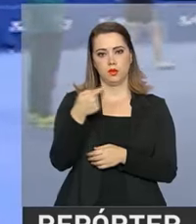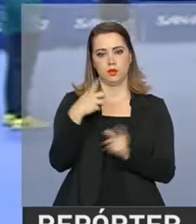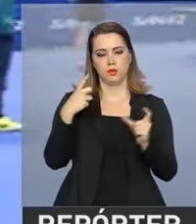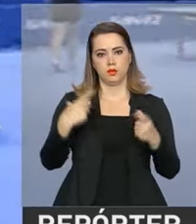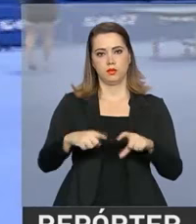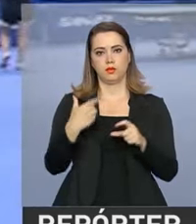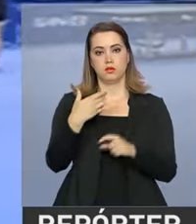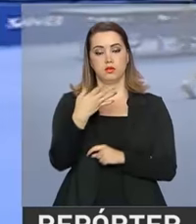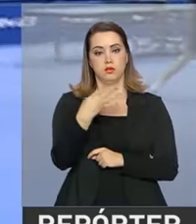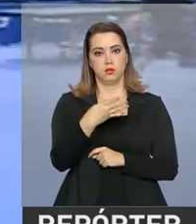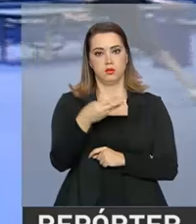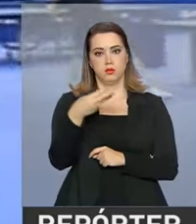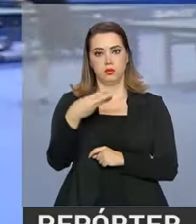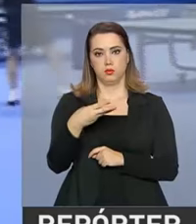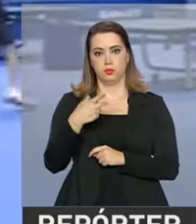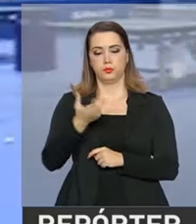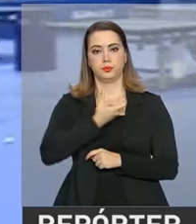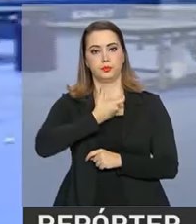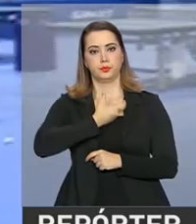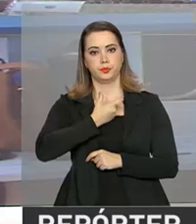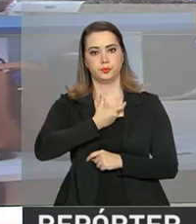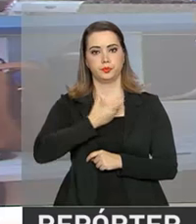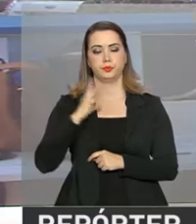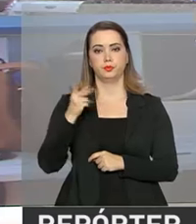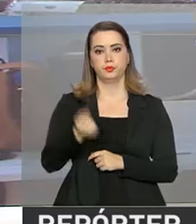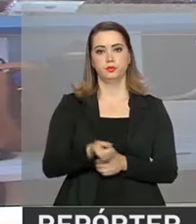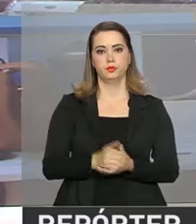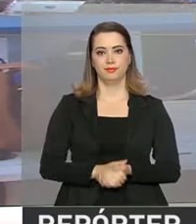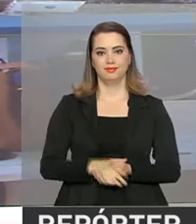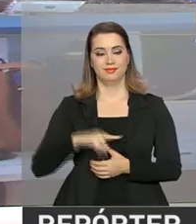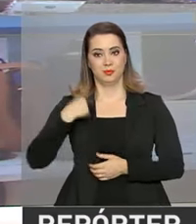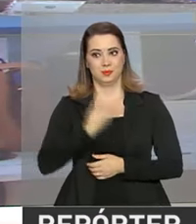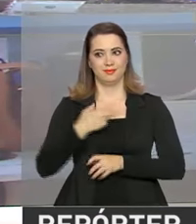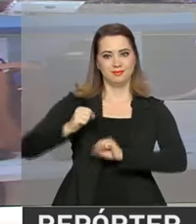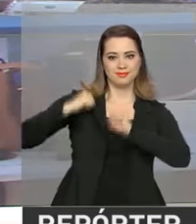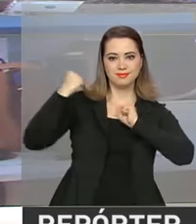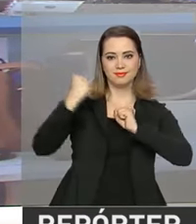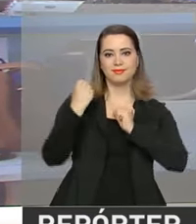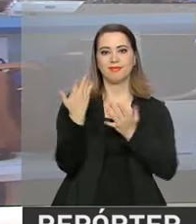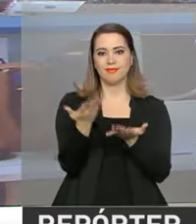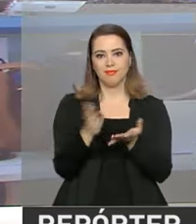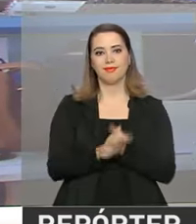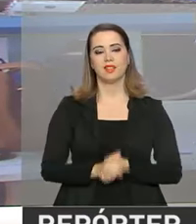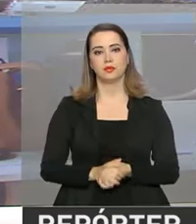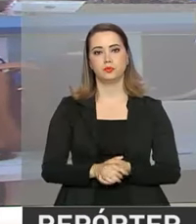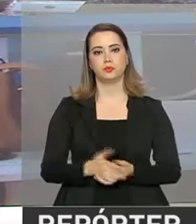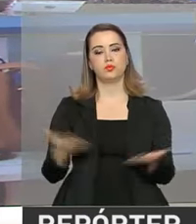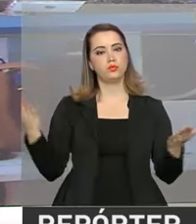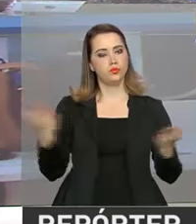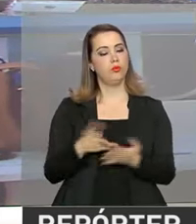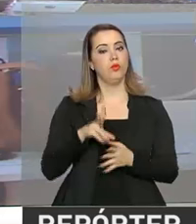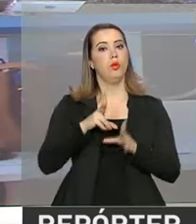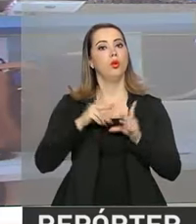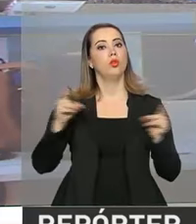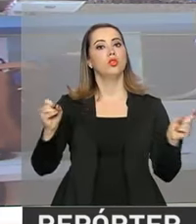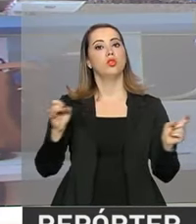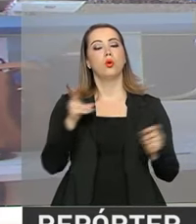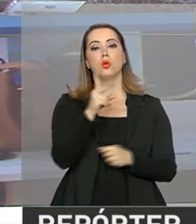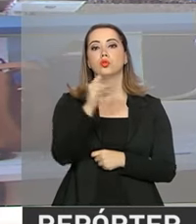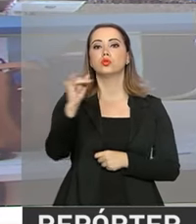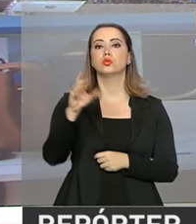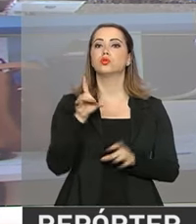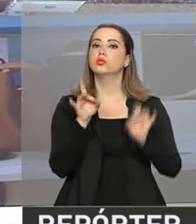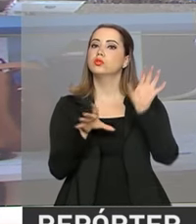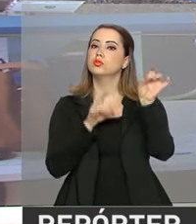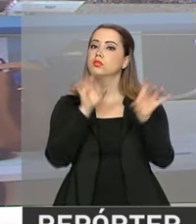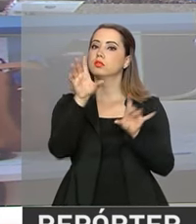com 43 medalhas no total. Vamos torcer, né? E hoje é o Dia do Soldado. Em Brasília, uma cerimônia comemorou